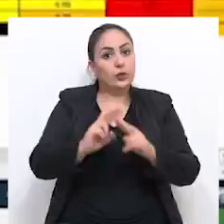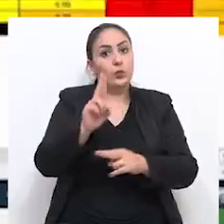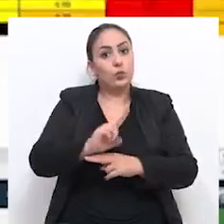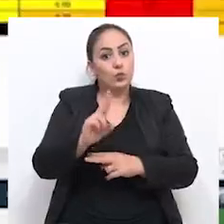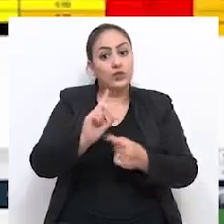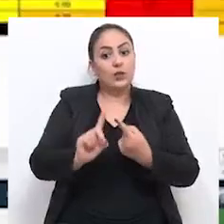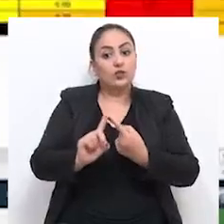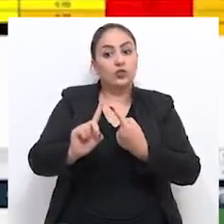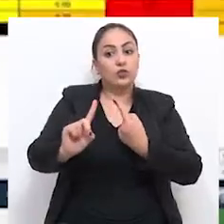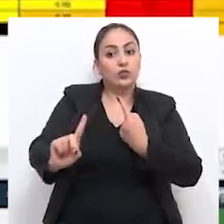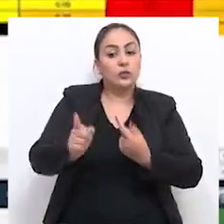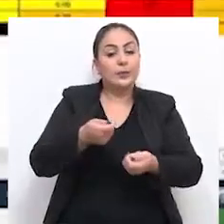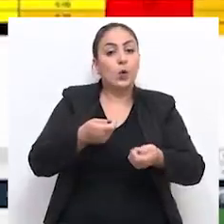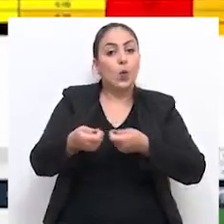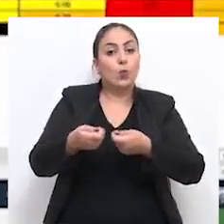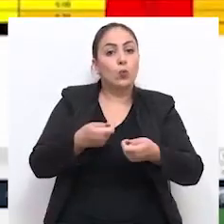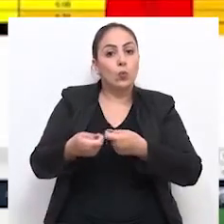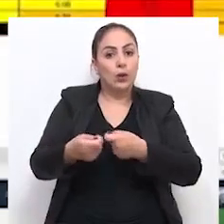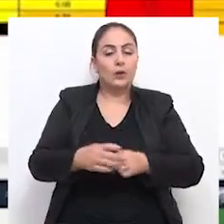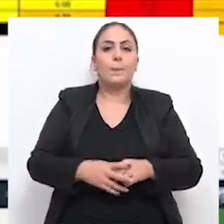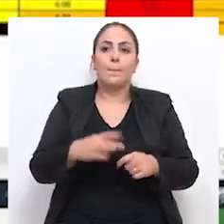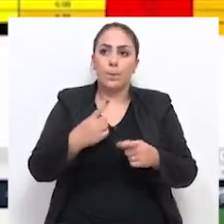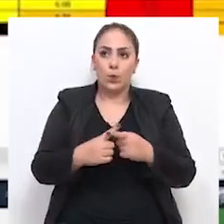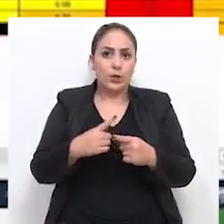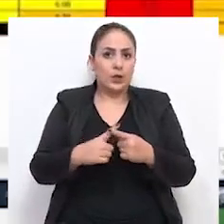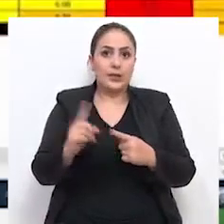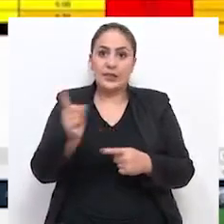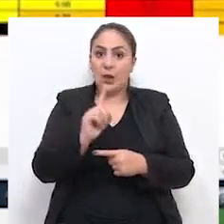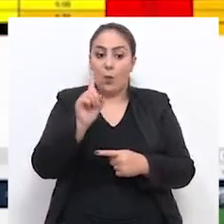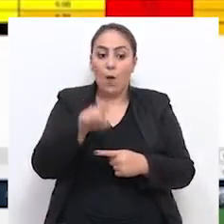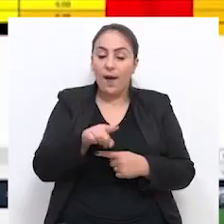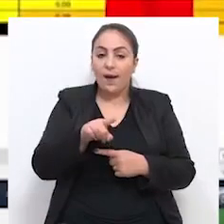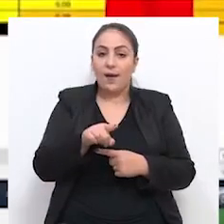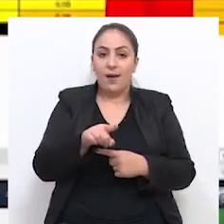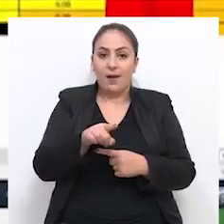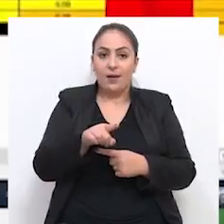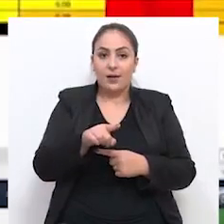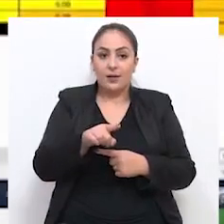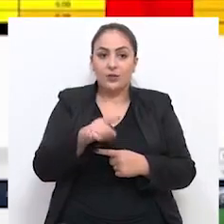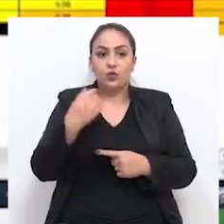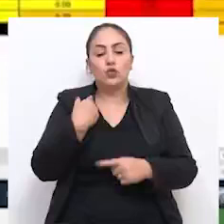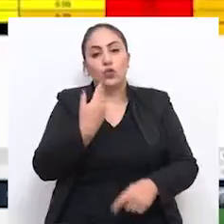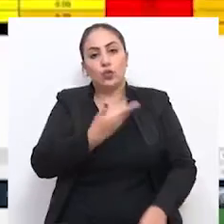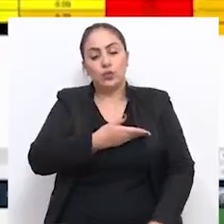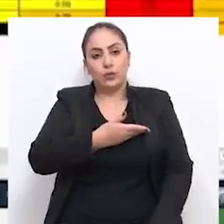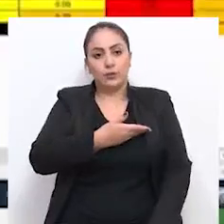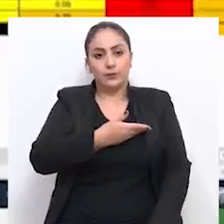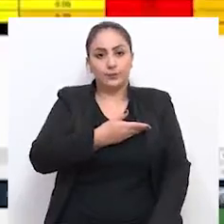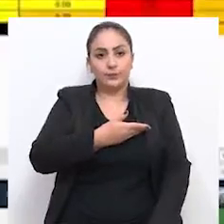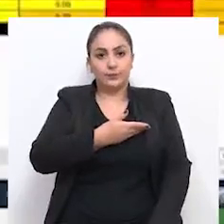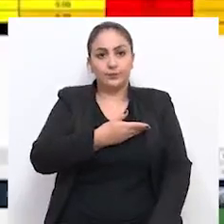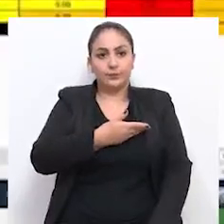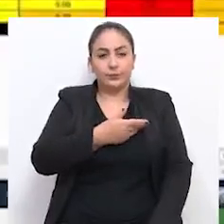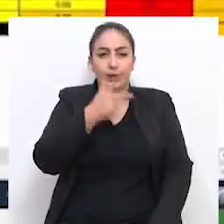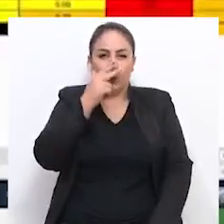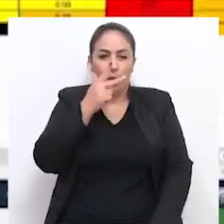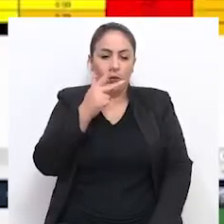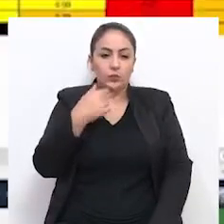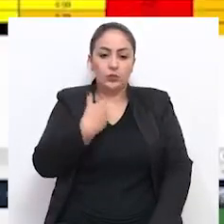mesmo que a gente usa o termo do distanciamento controlado. Porque não é sobre nós